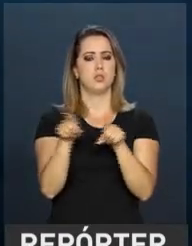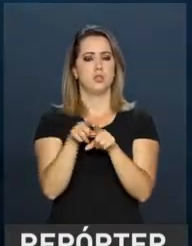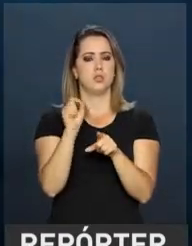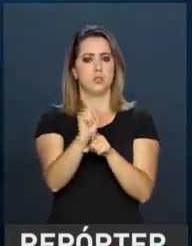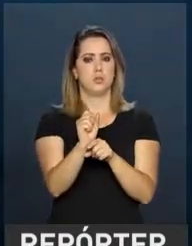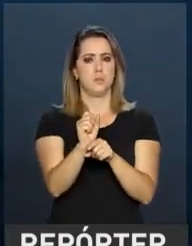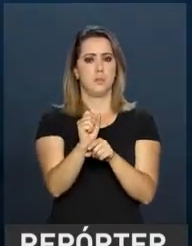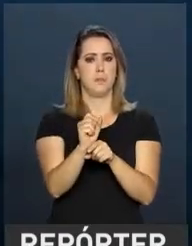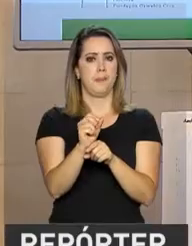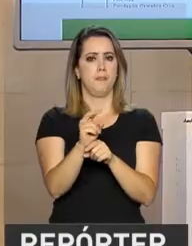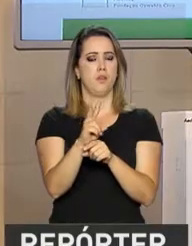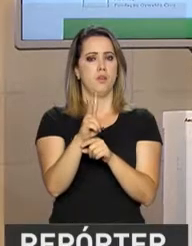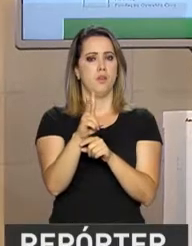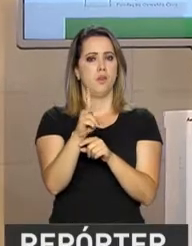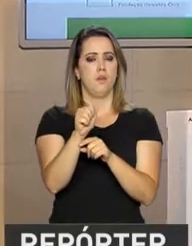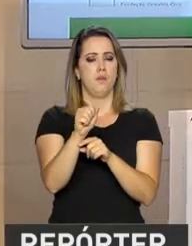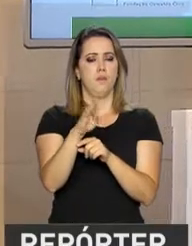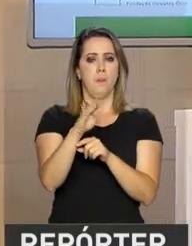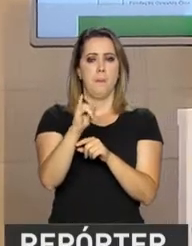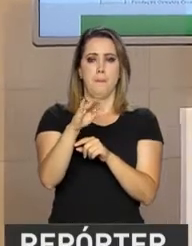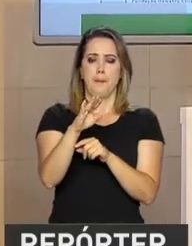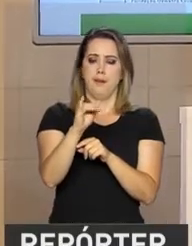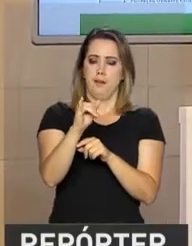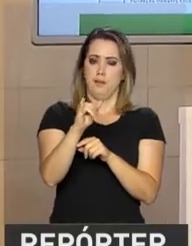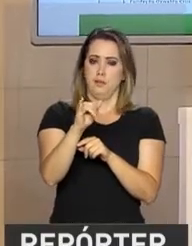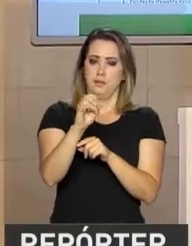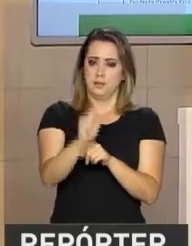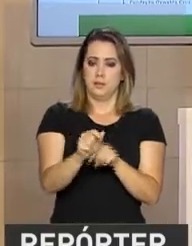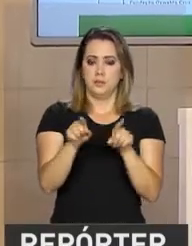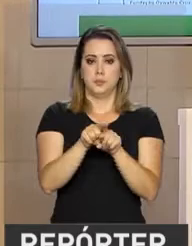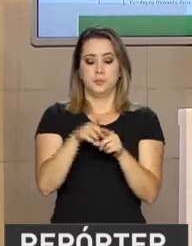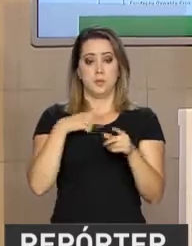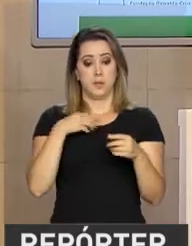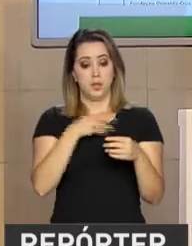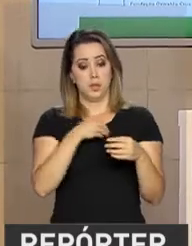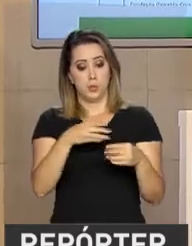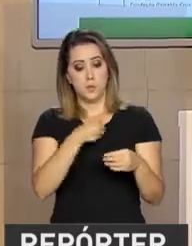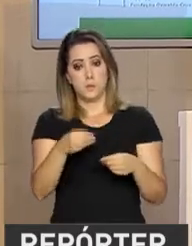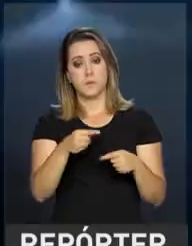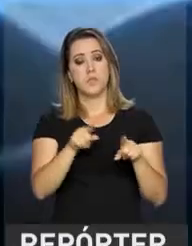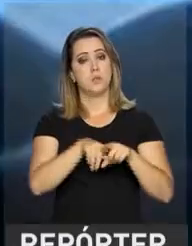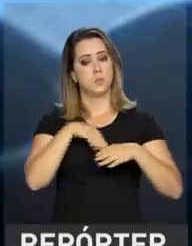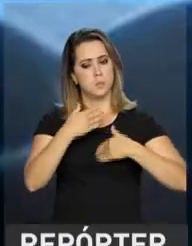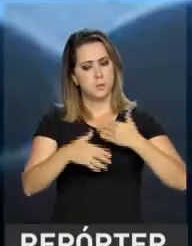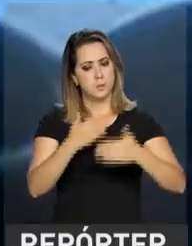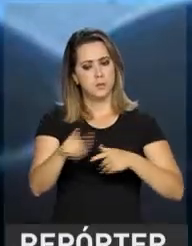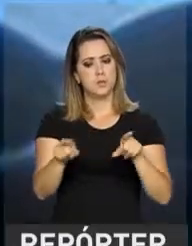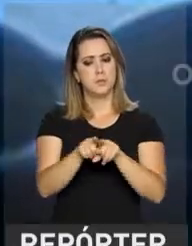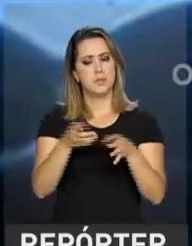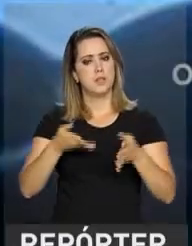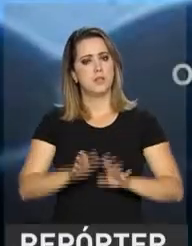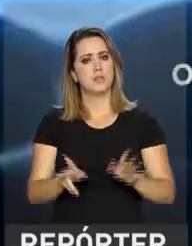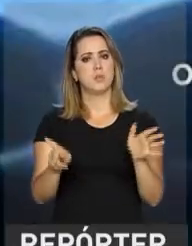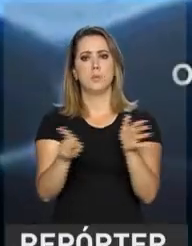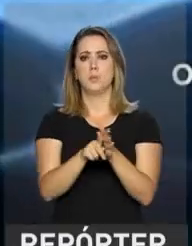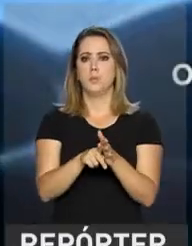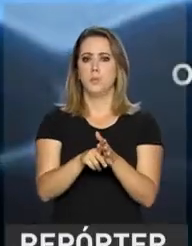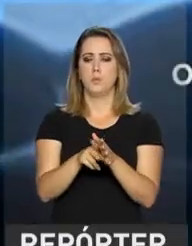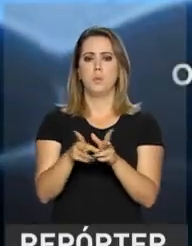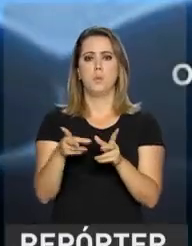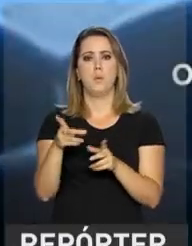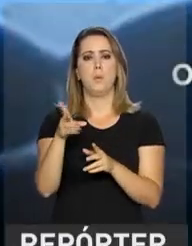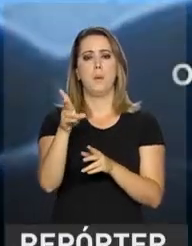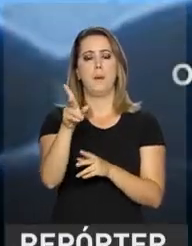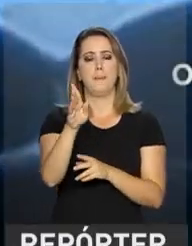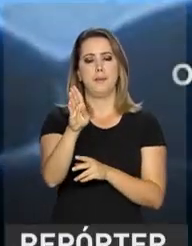bactéria, a Wolbachia. Este cientista explica que os descendentes das fêmeas inoculadas também nascerão com a bactéria, o que torna